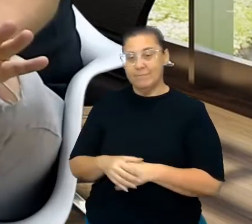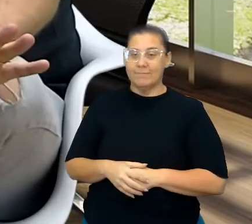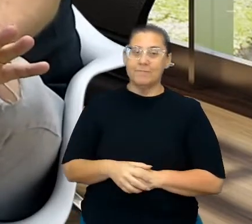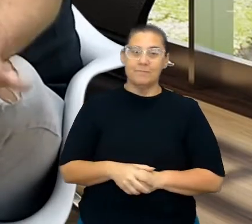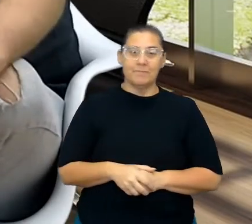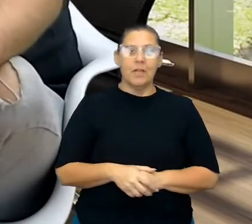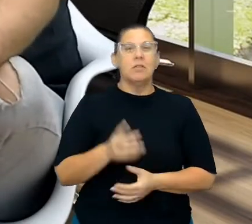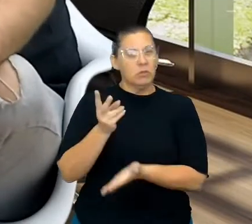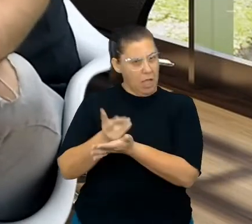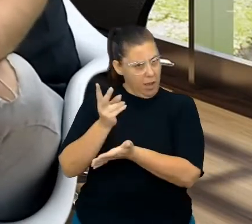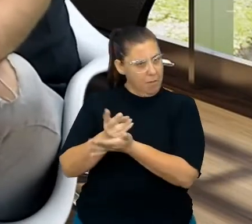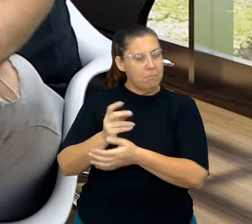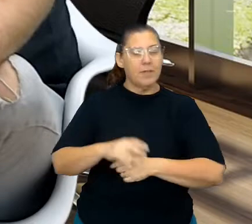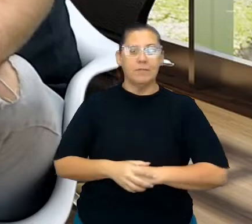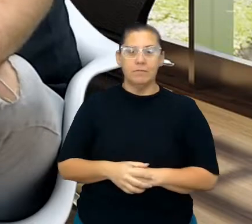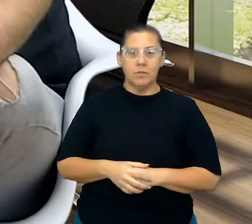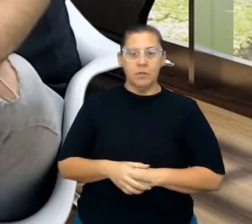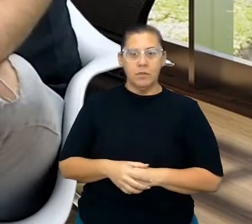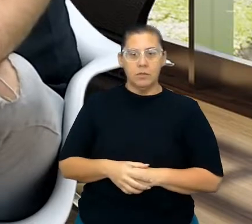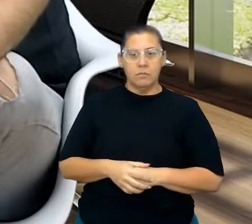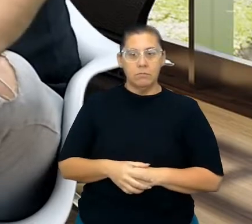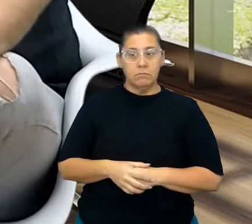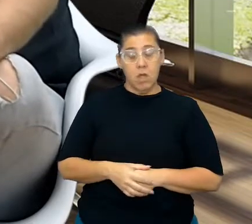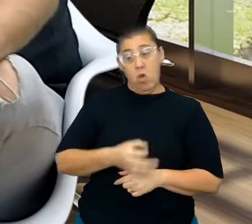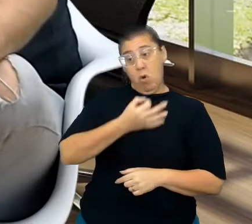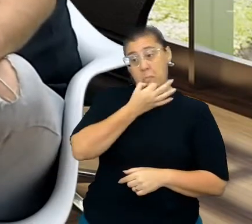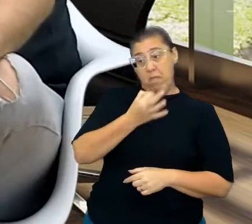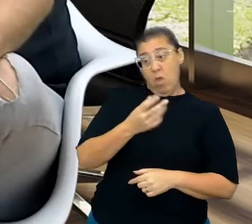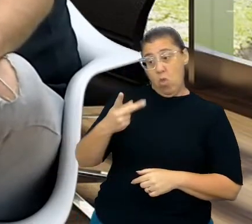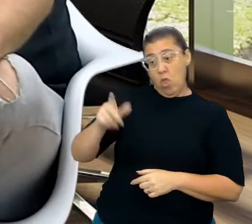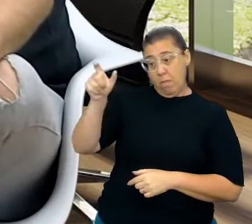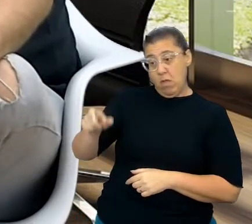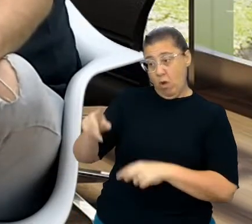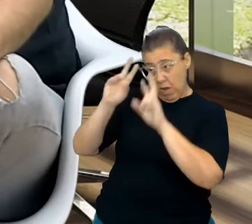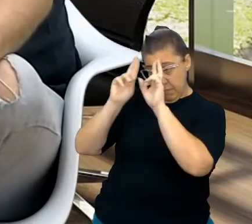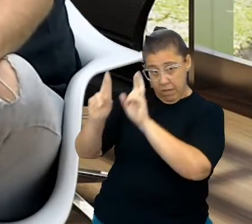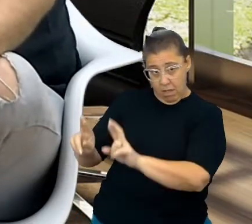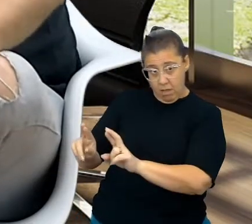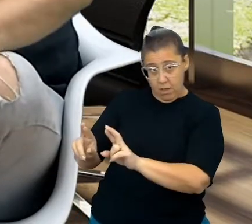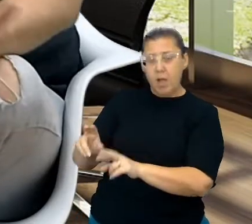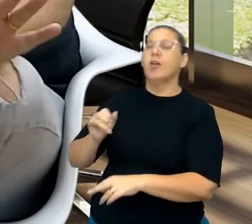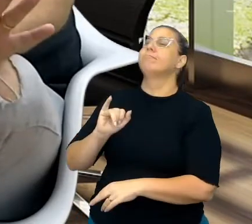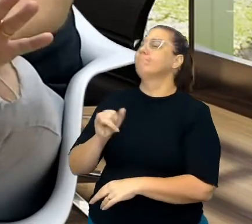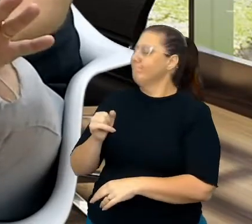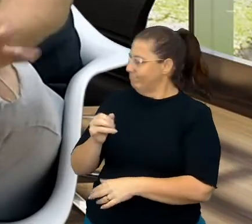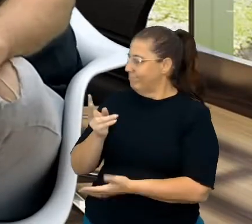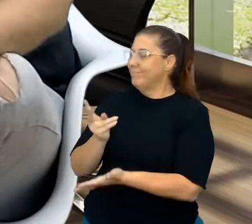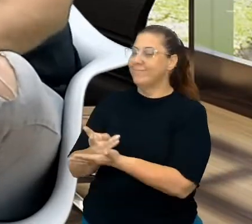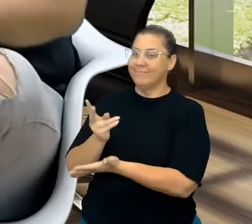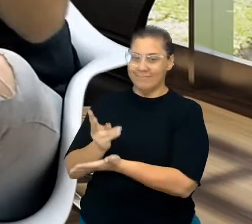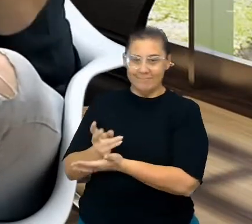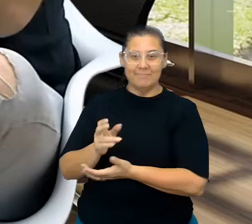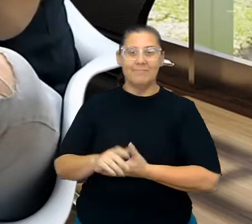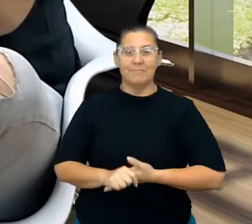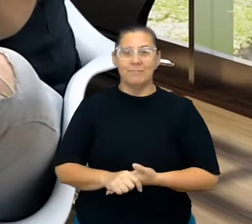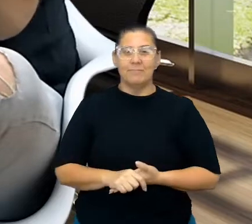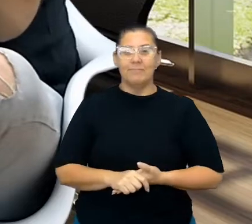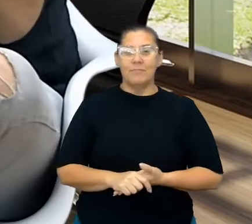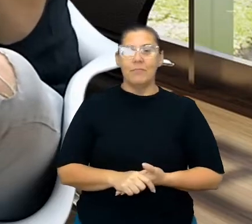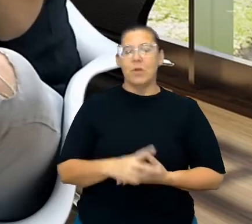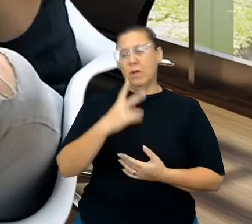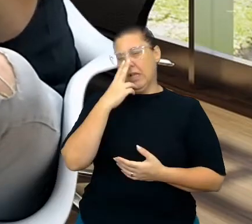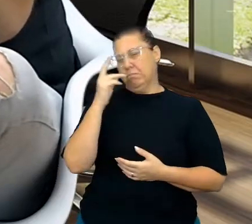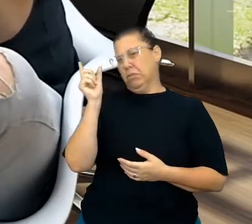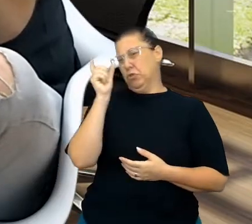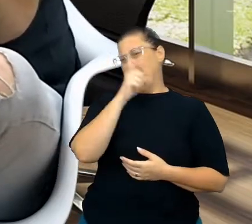sempre também. Quase sempre. E respeitei as opiniões diferentes dos outros? Claro. Quase sempre também? Eu acho que essa é mais difícil,